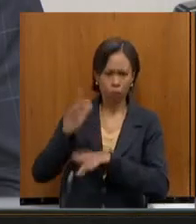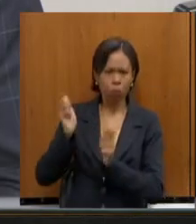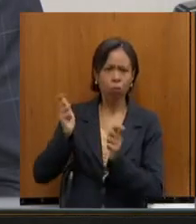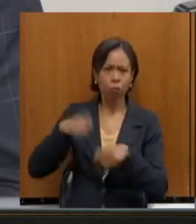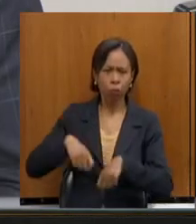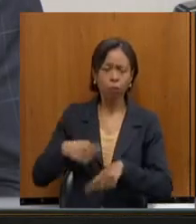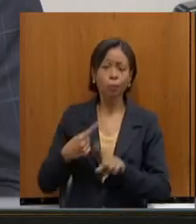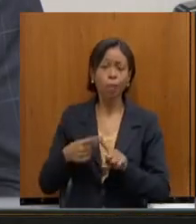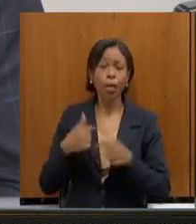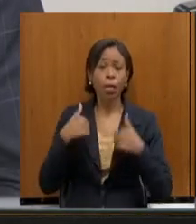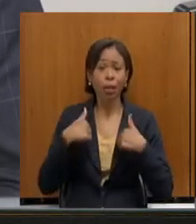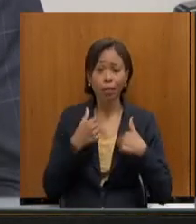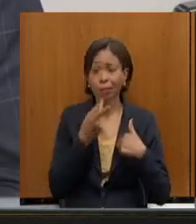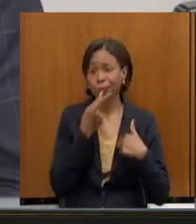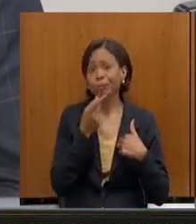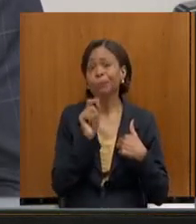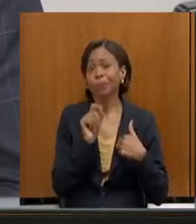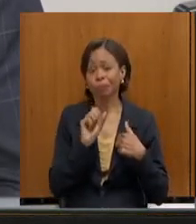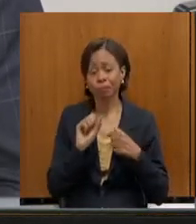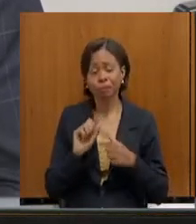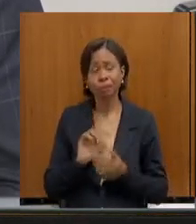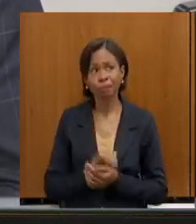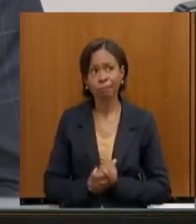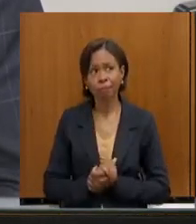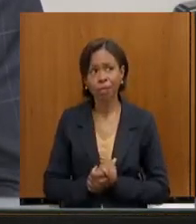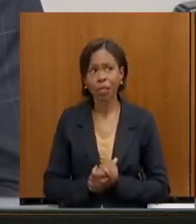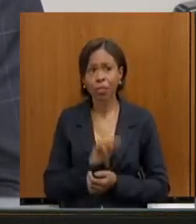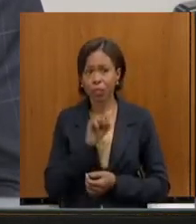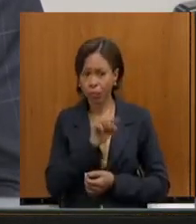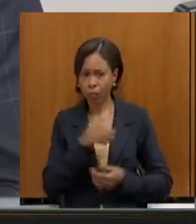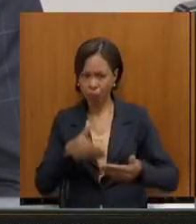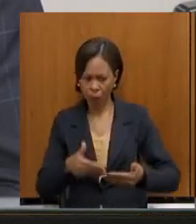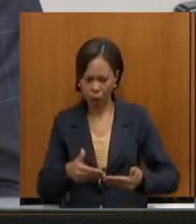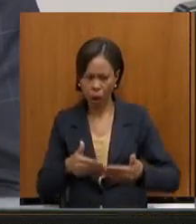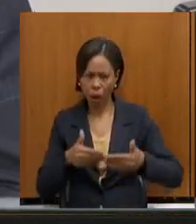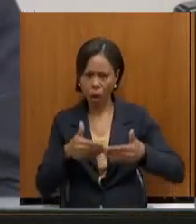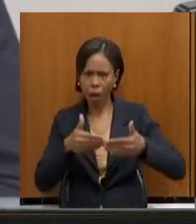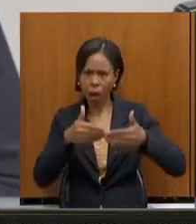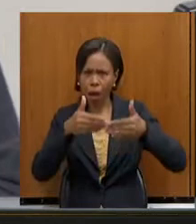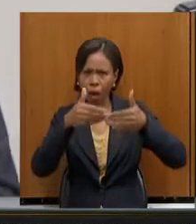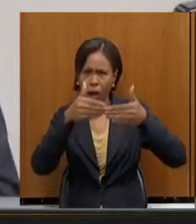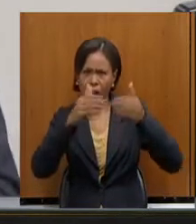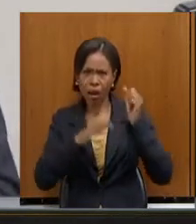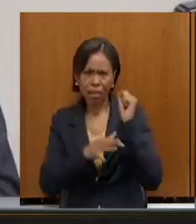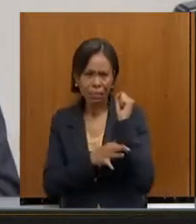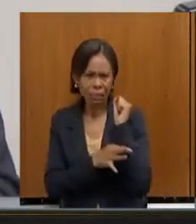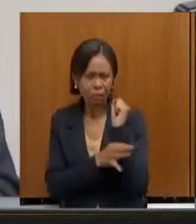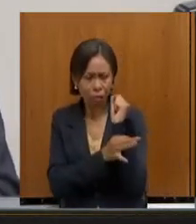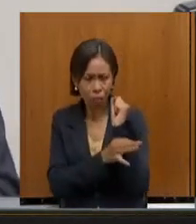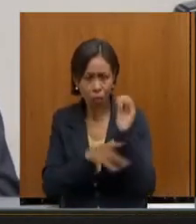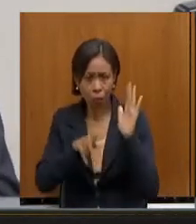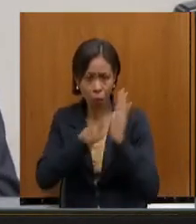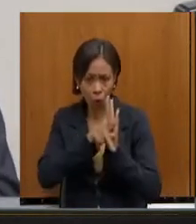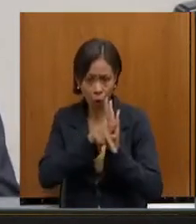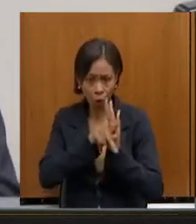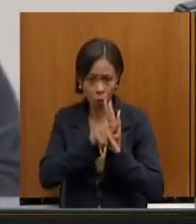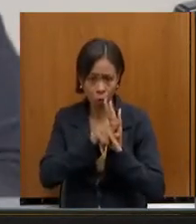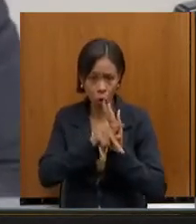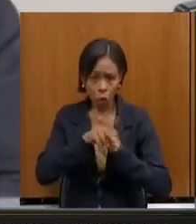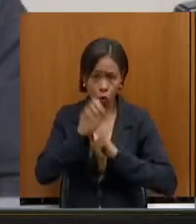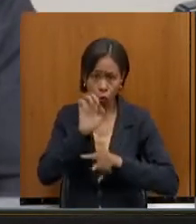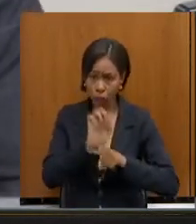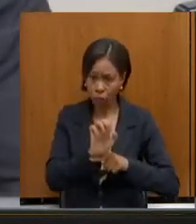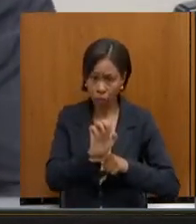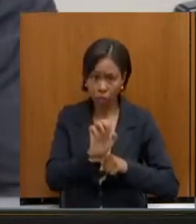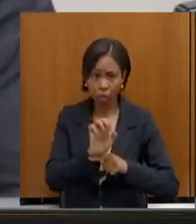segurança da barragem não pode ter competência somente da União ela não pode Deputado Raul Belém ser competência